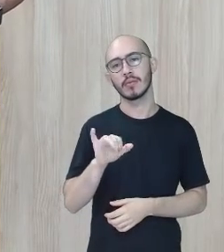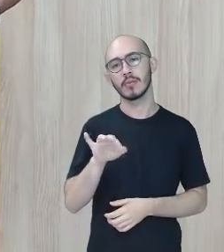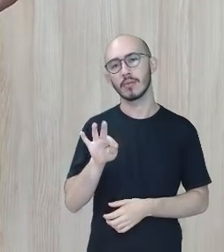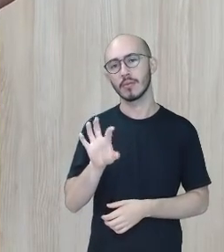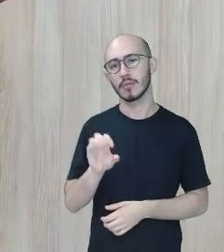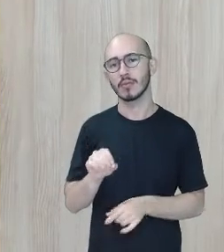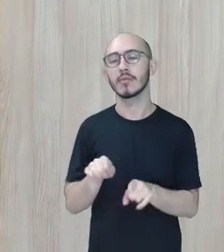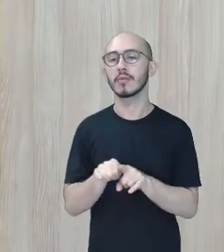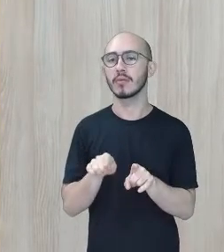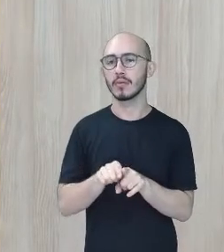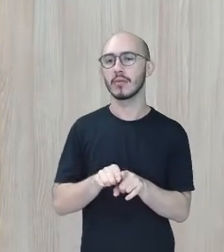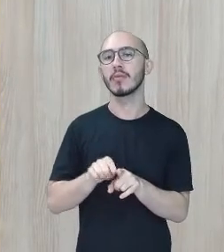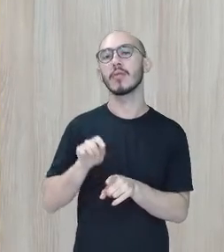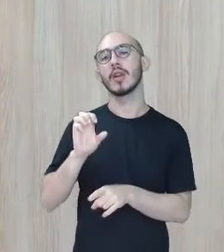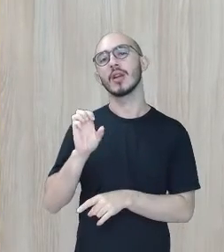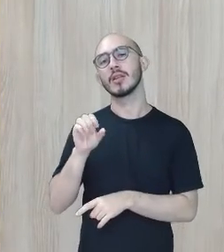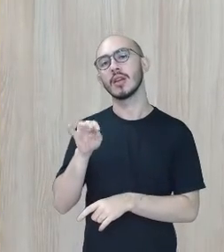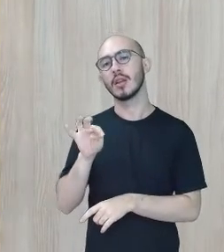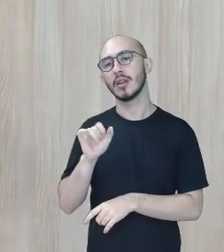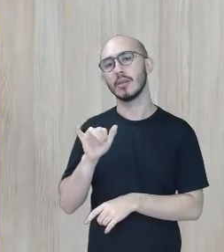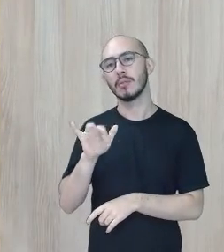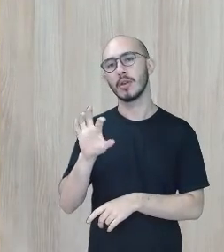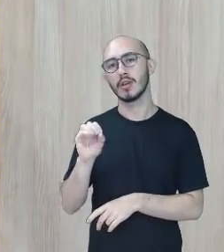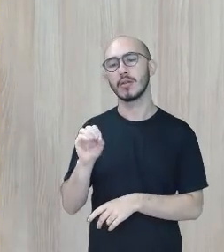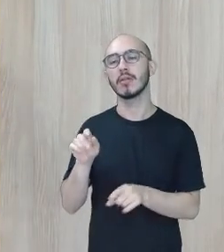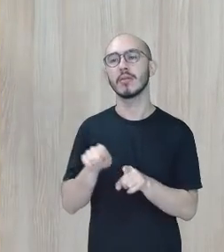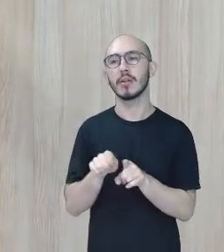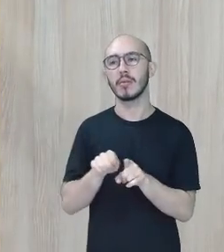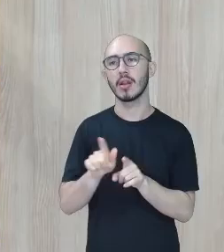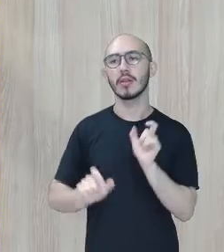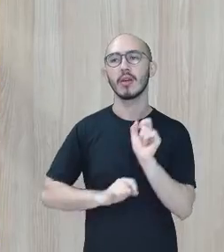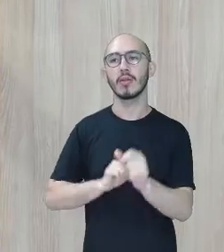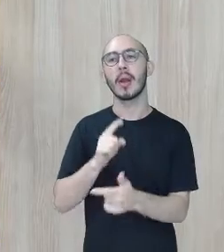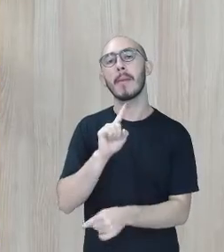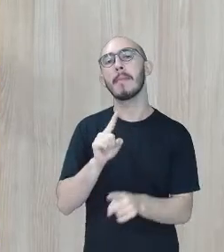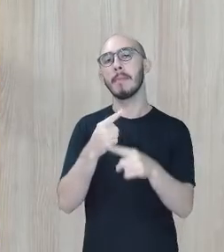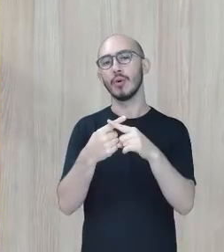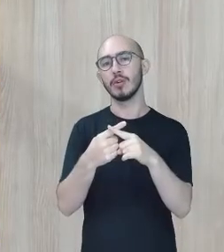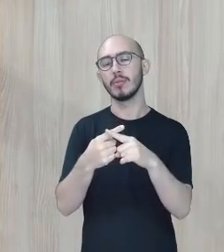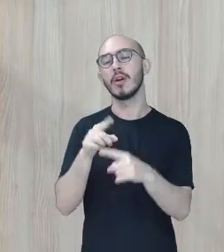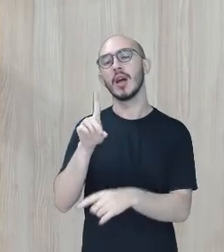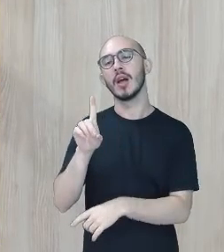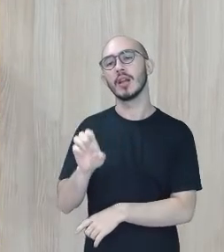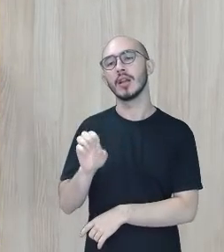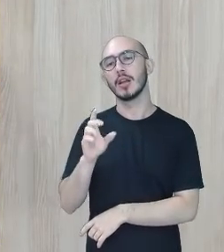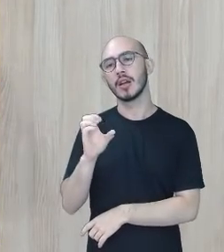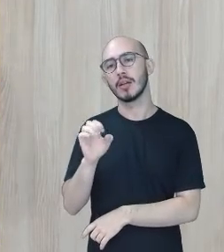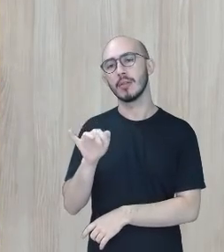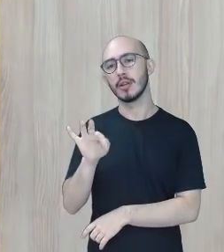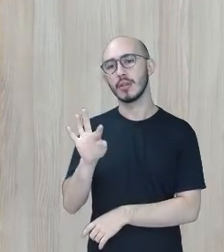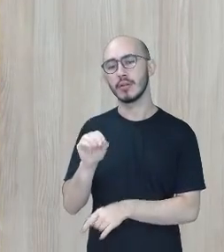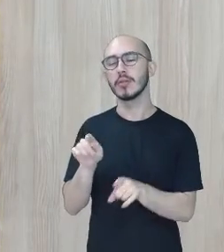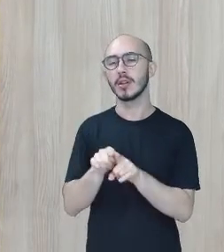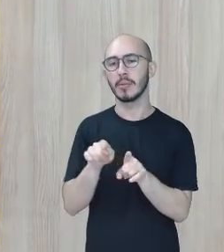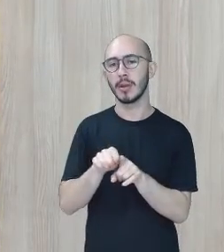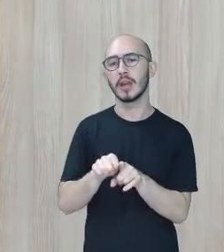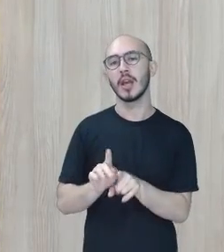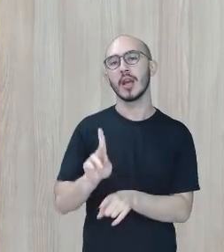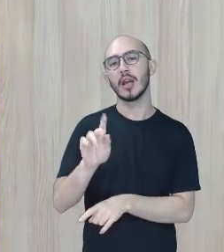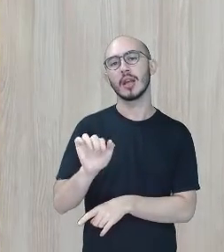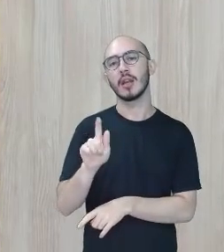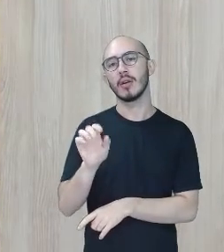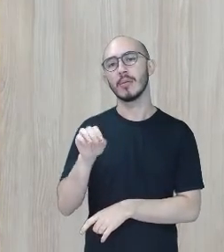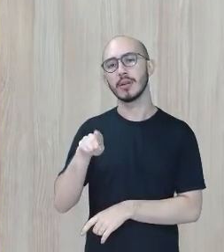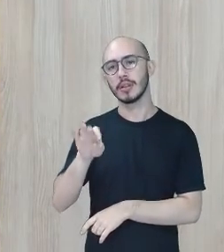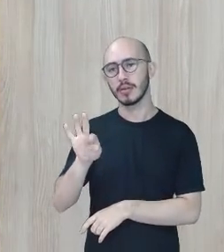e milímetro, e temos os múltiplos, que é o decâmetro, o hectômetro e o quilômetro. Quando a gente vai para a medida de